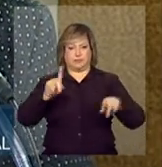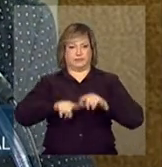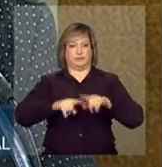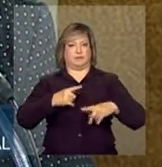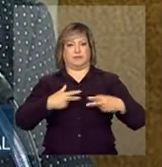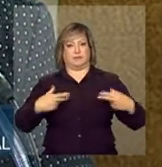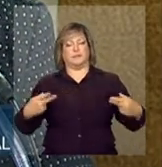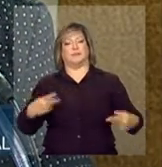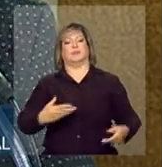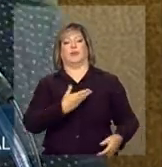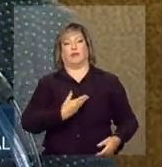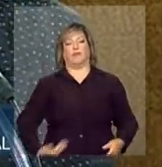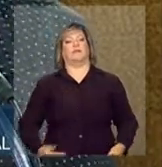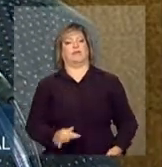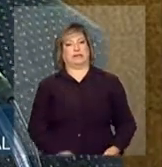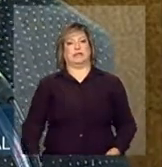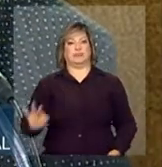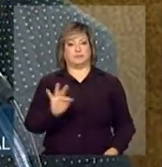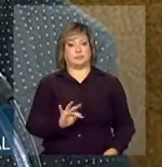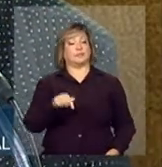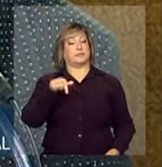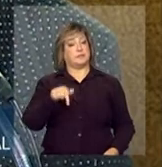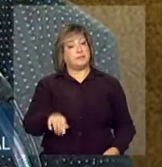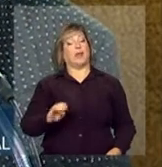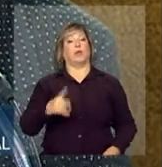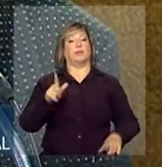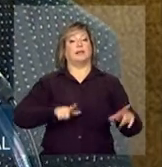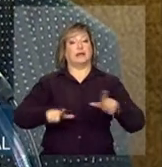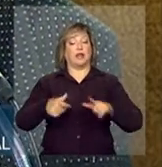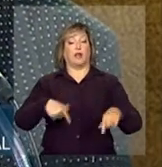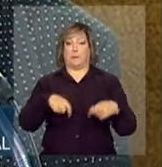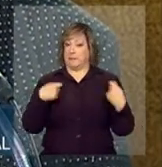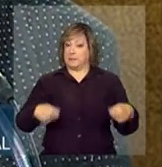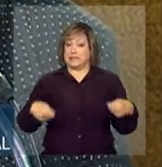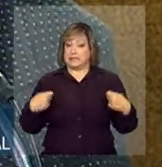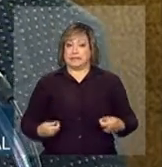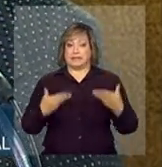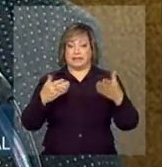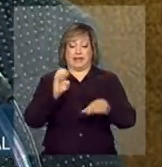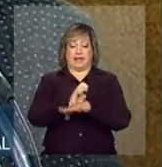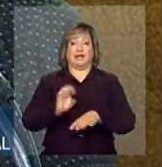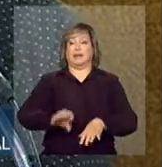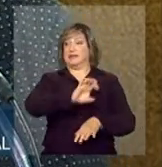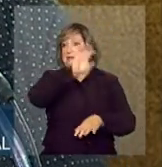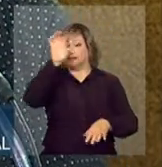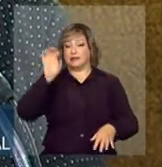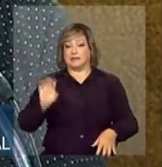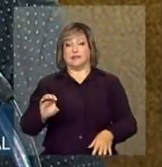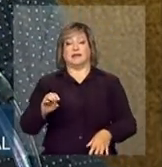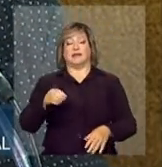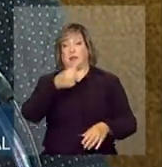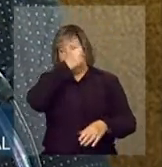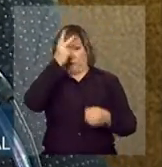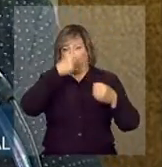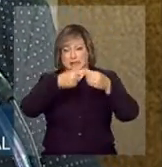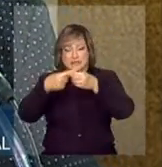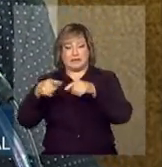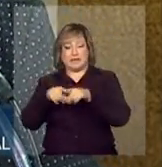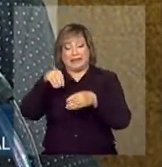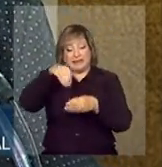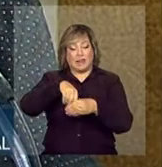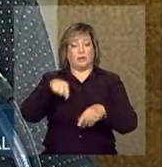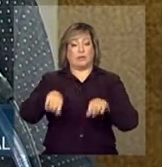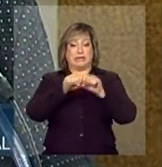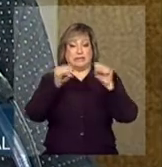equipamentos do governo federal. Essa é uma tarefa que nós temos que repassar para os estados e para os municípios dentro do sistema. Os